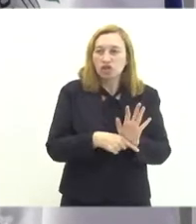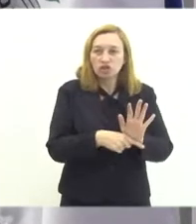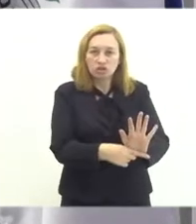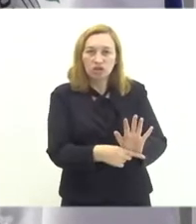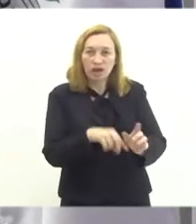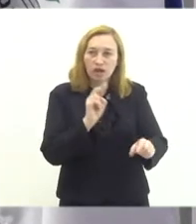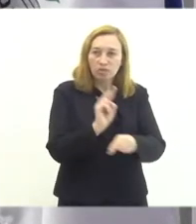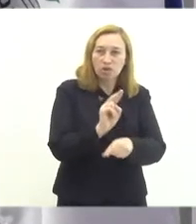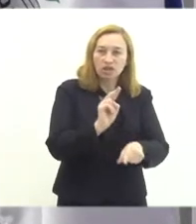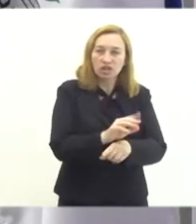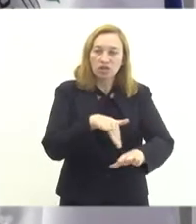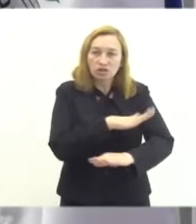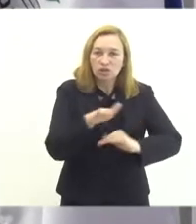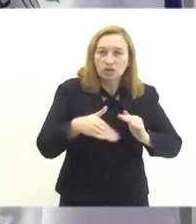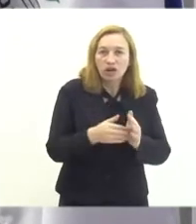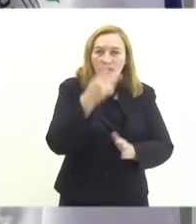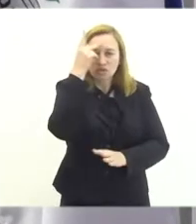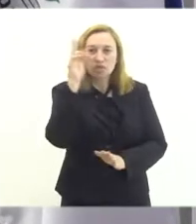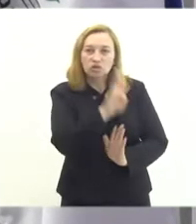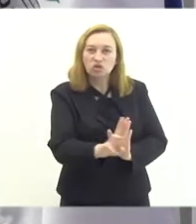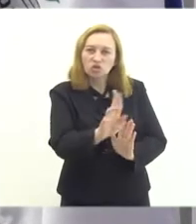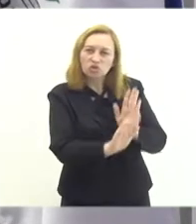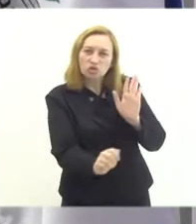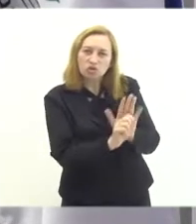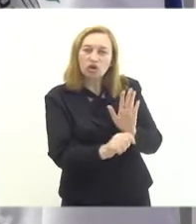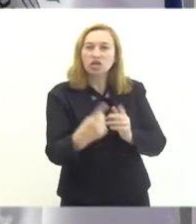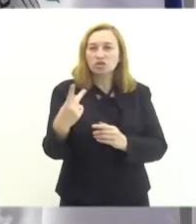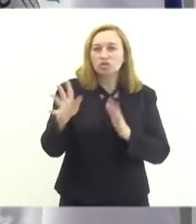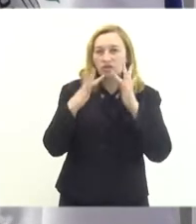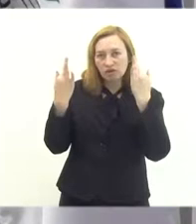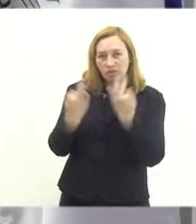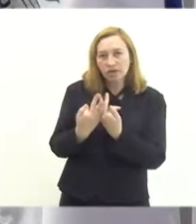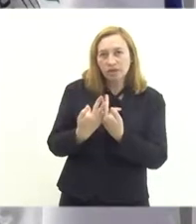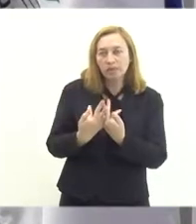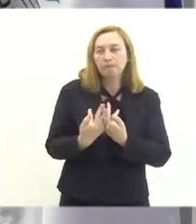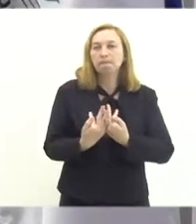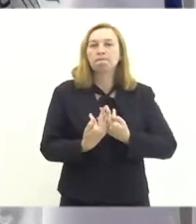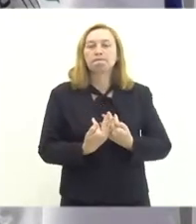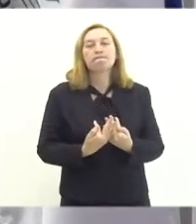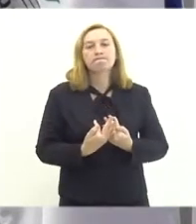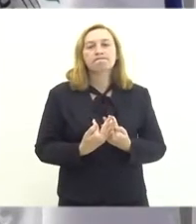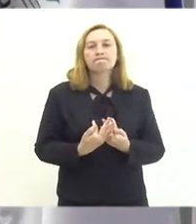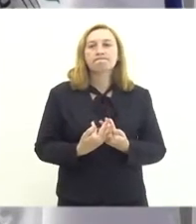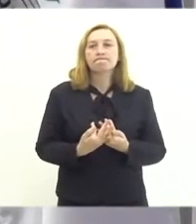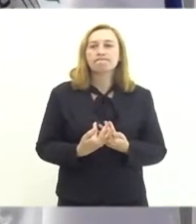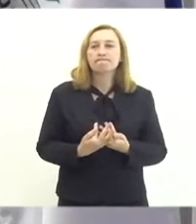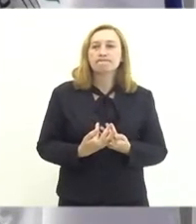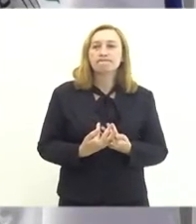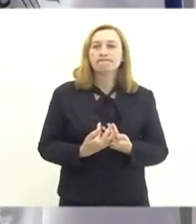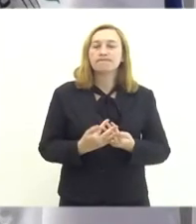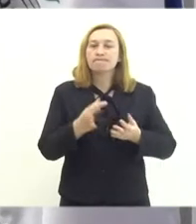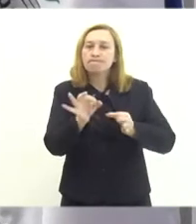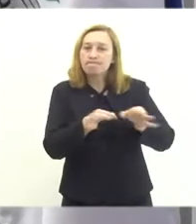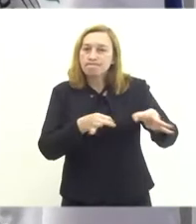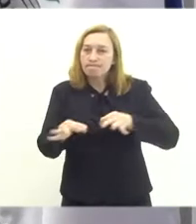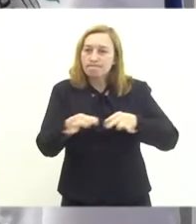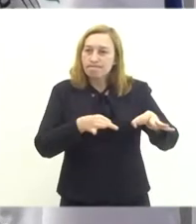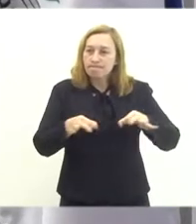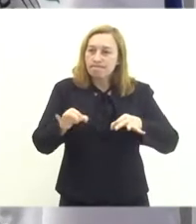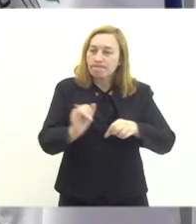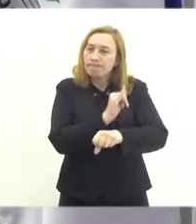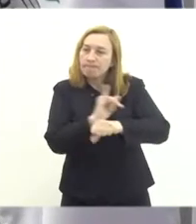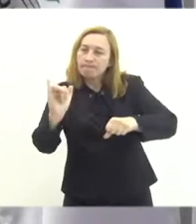garantir Proteção Integral aos usuários e os seus familiares é parte das estratégias